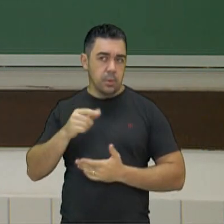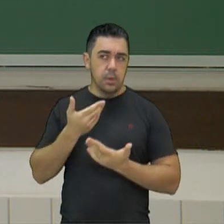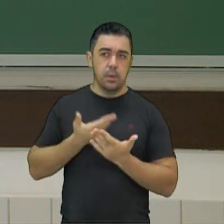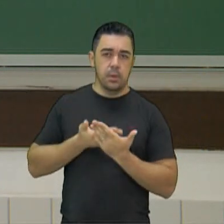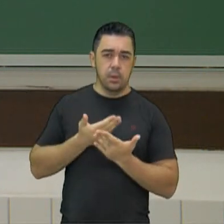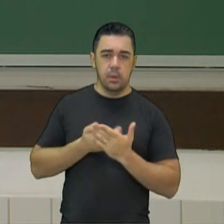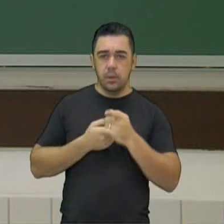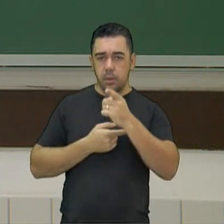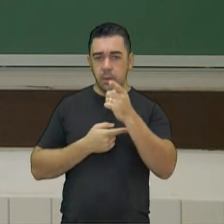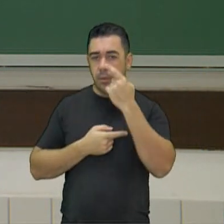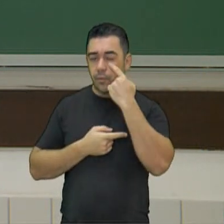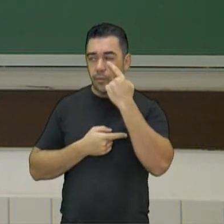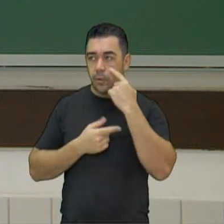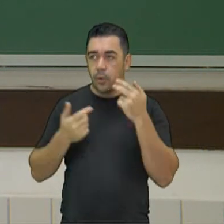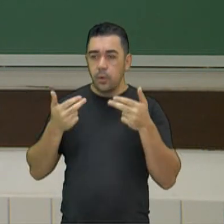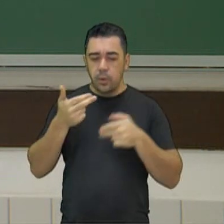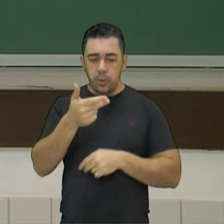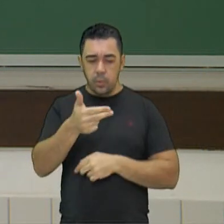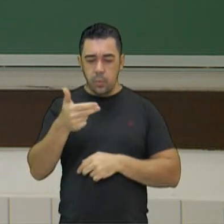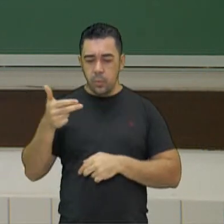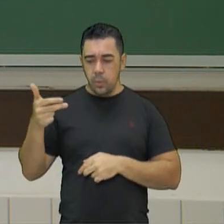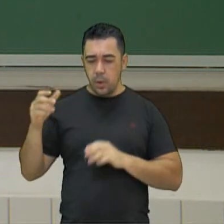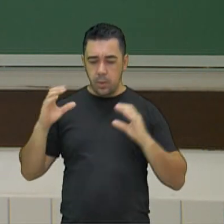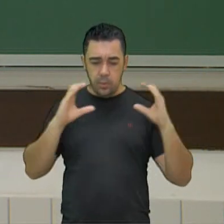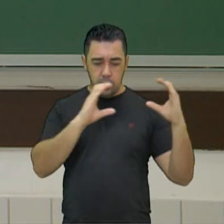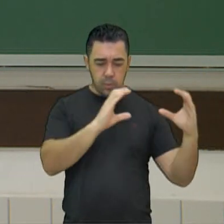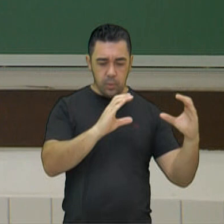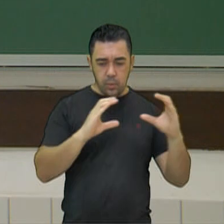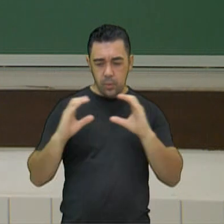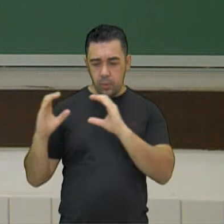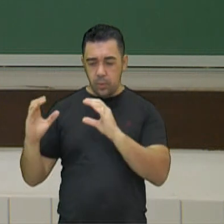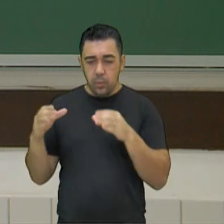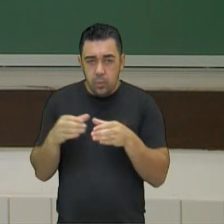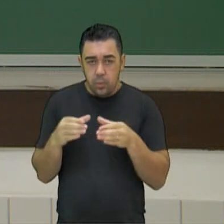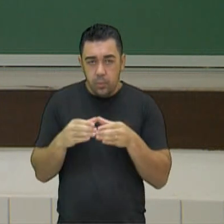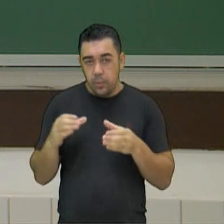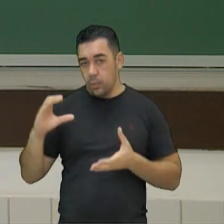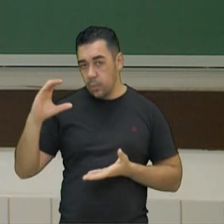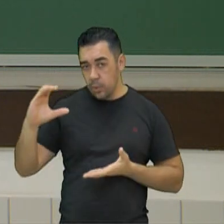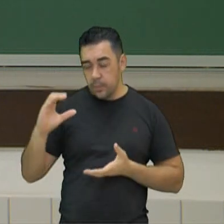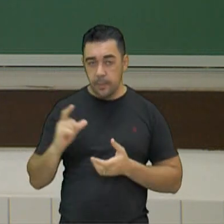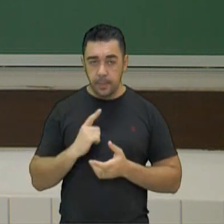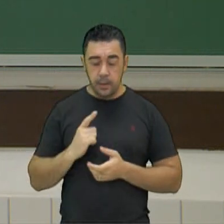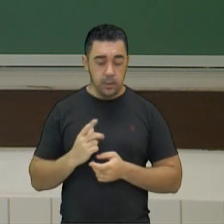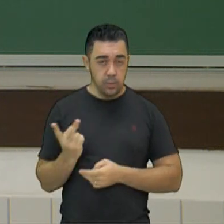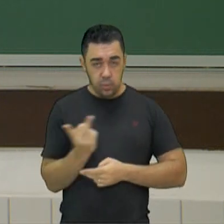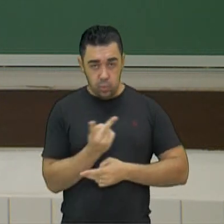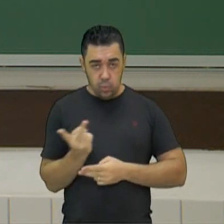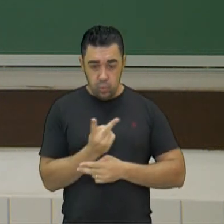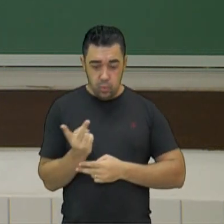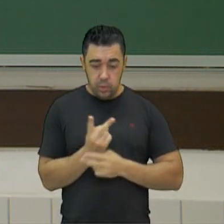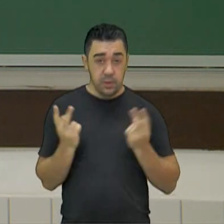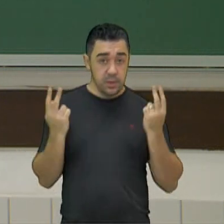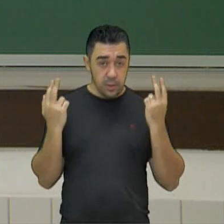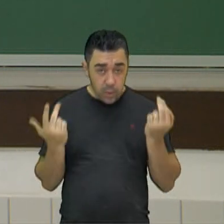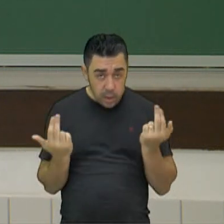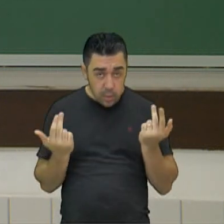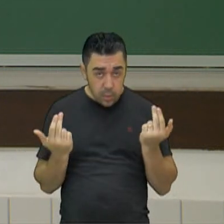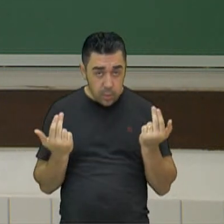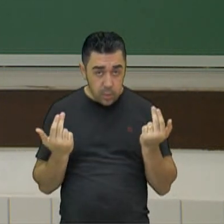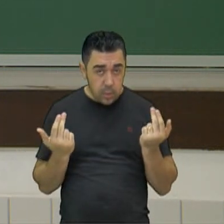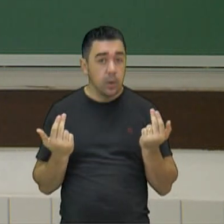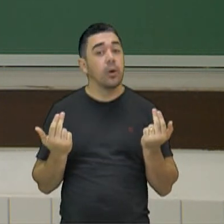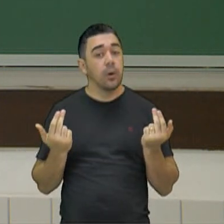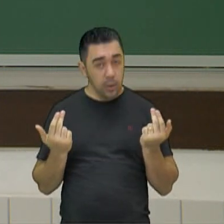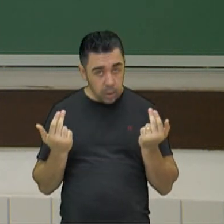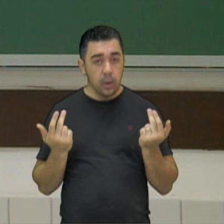em que vocês viram igualdade de 2 números complexos. Quando você tem 2 números complexos iguais,